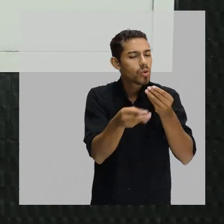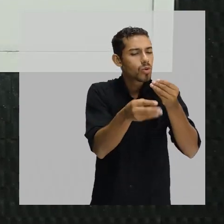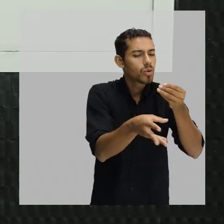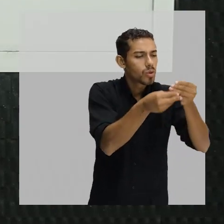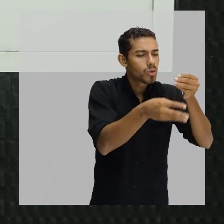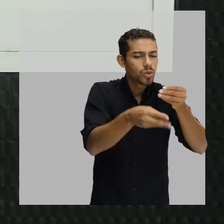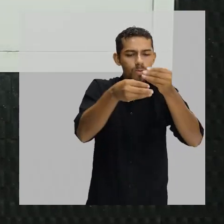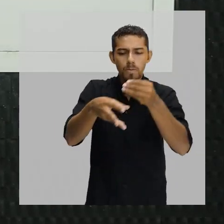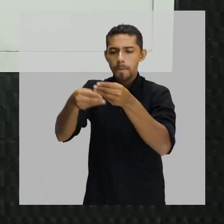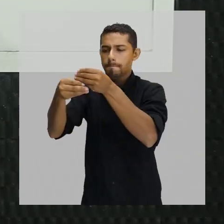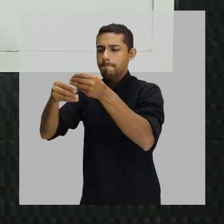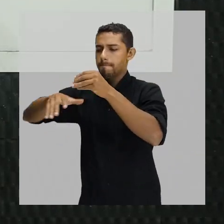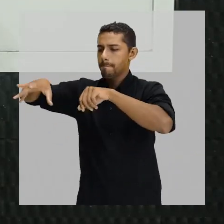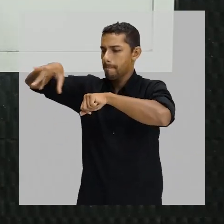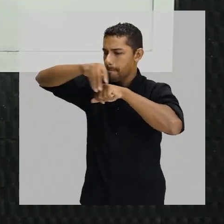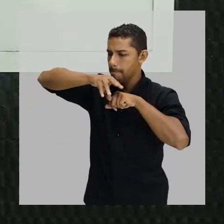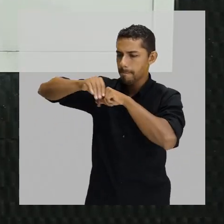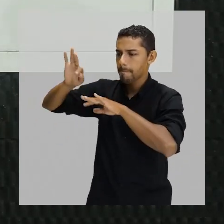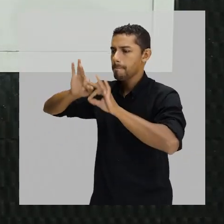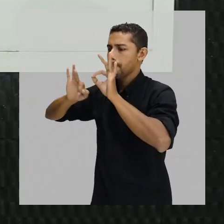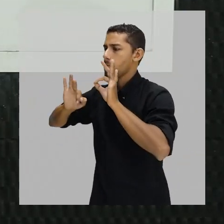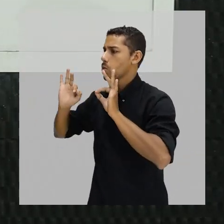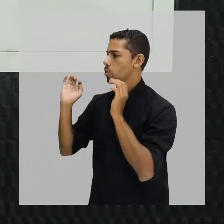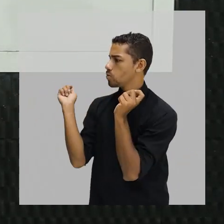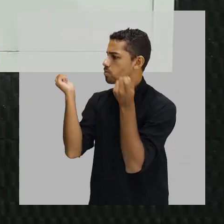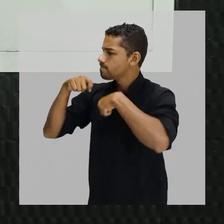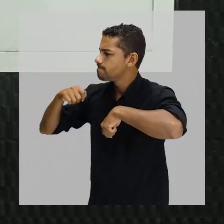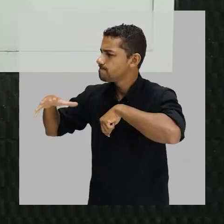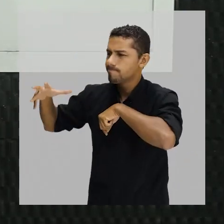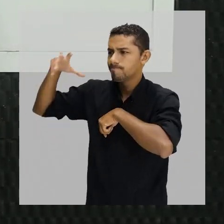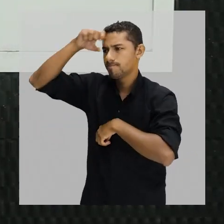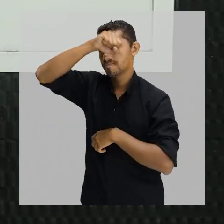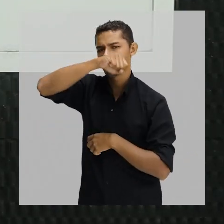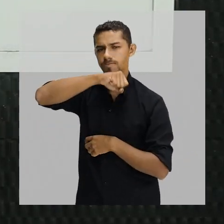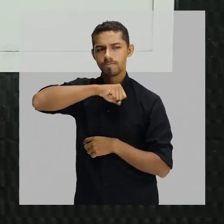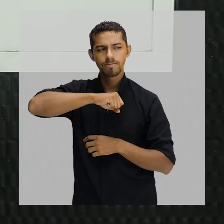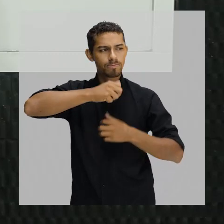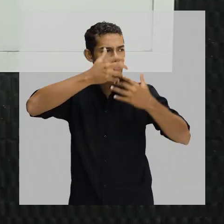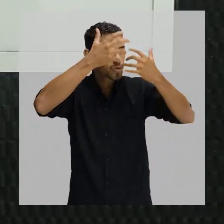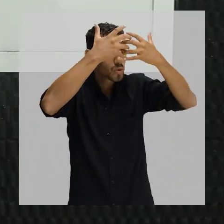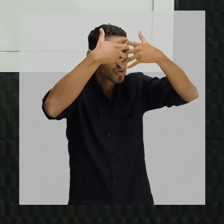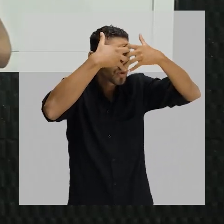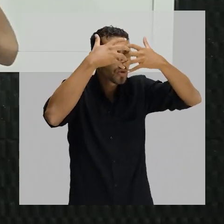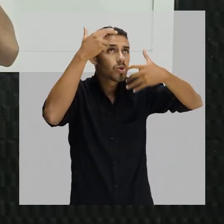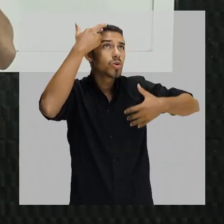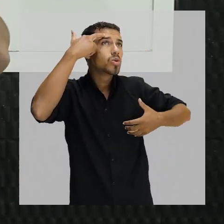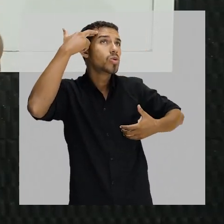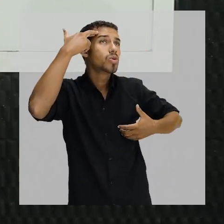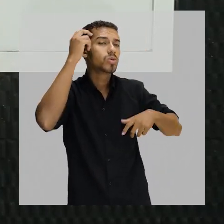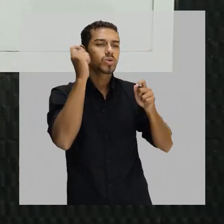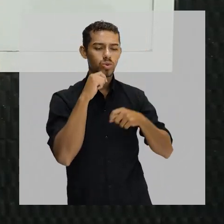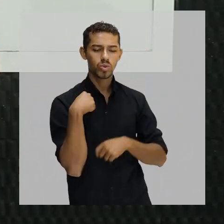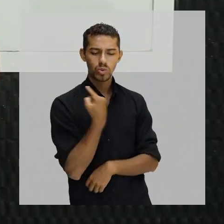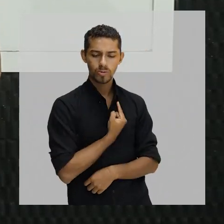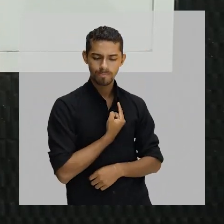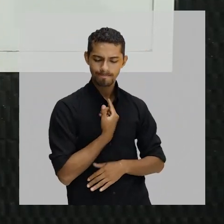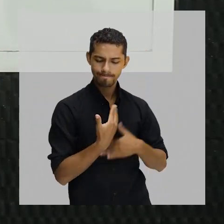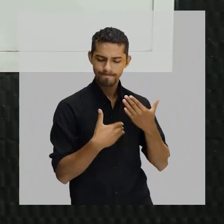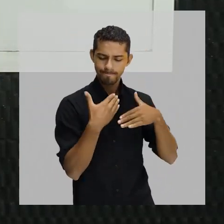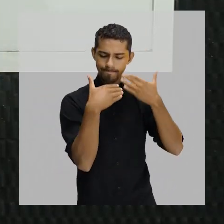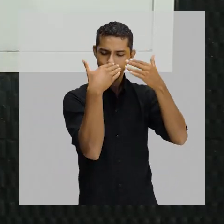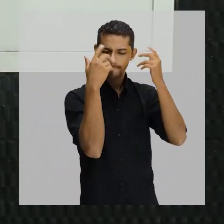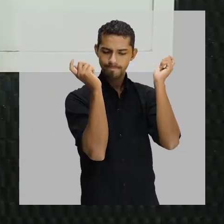apurado. Tá? Esta formulação do conhecimento em si, este conhecimento que nós vamos construir,